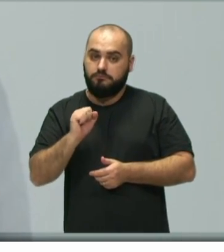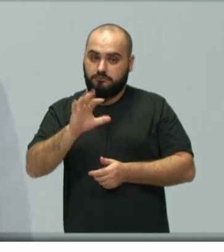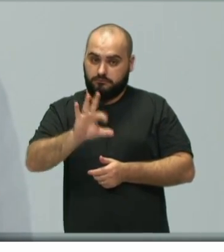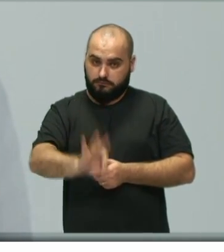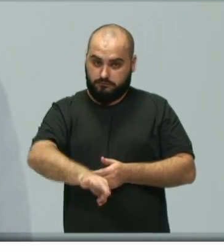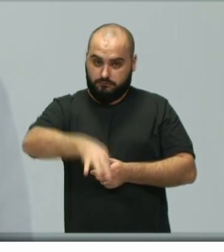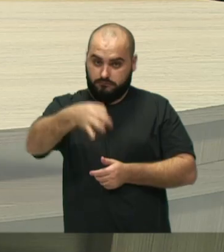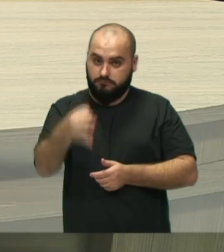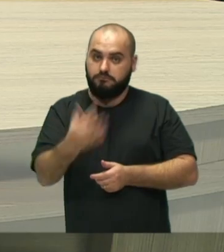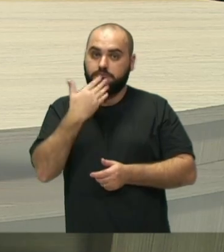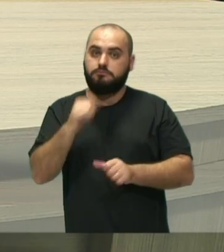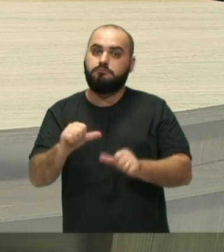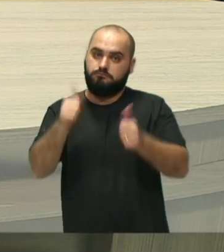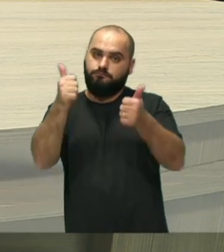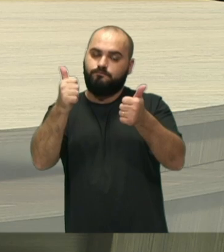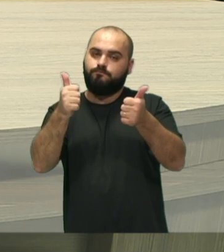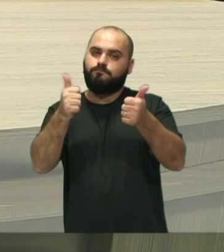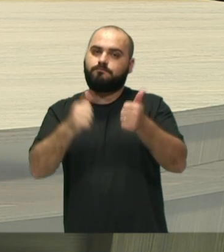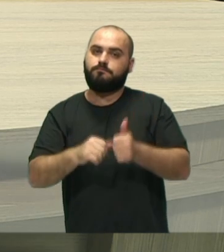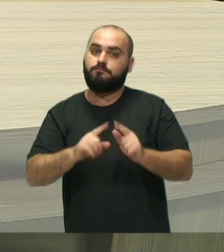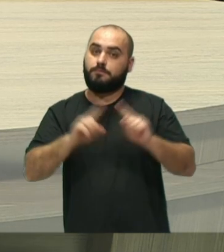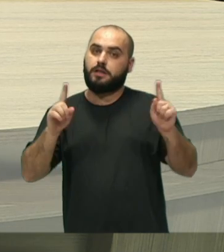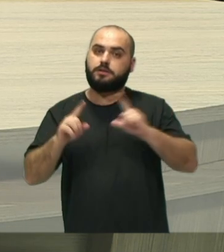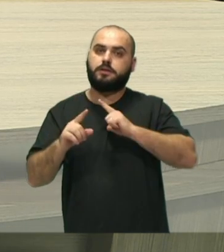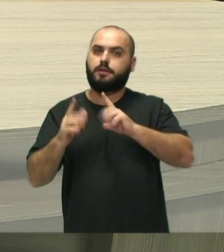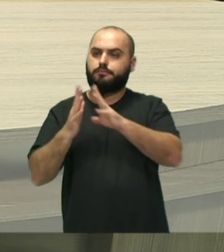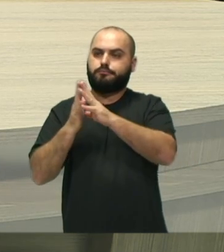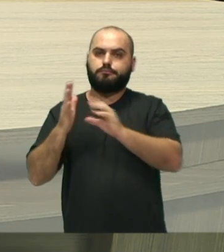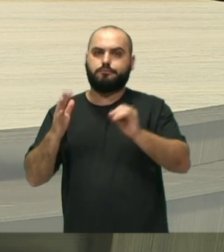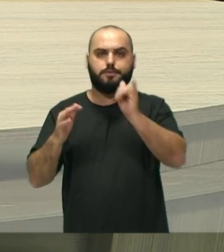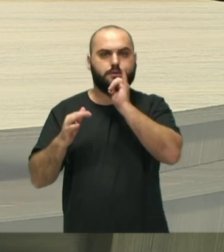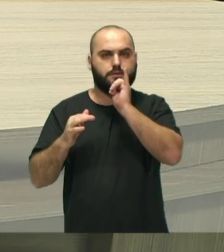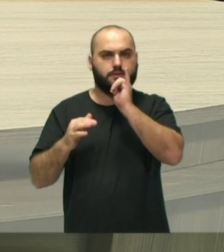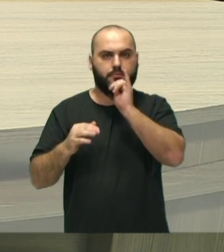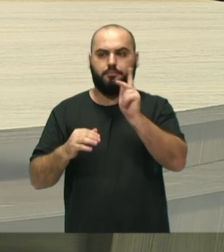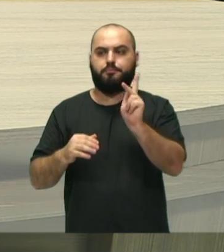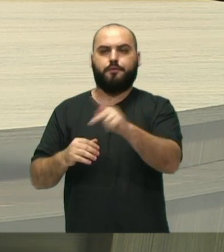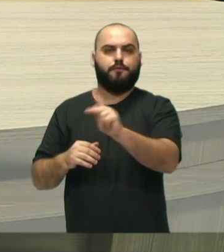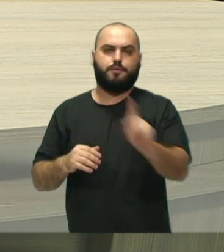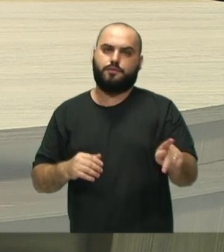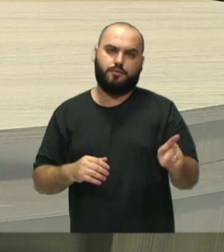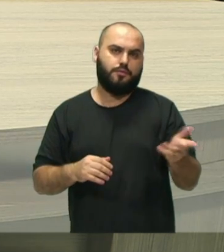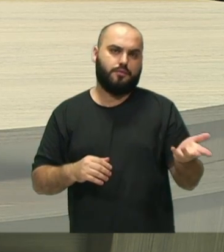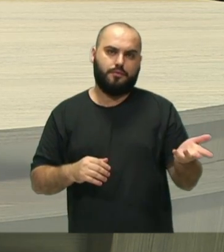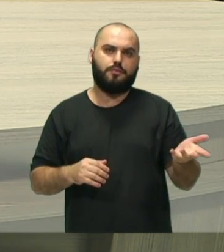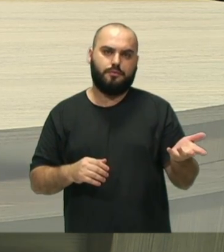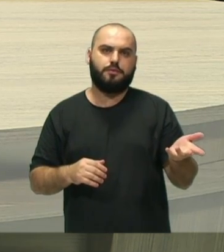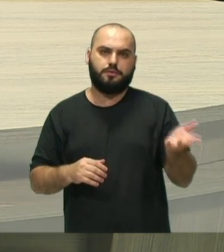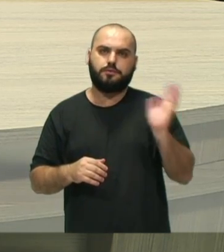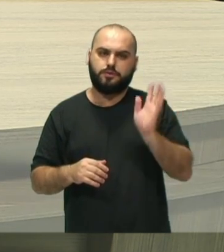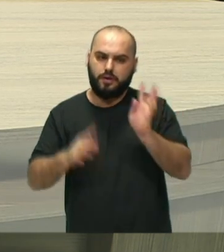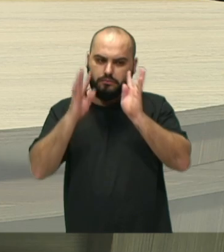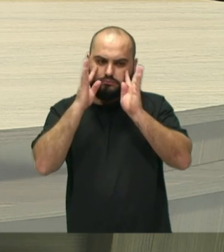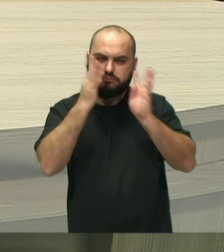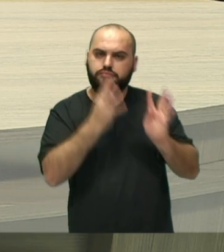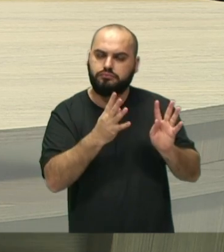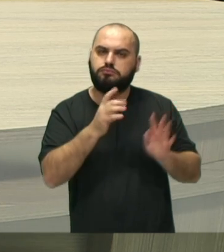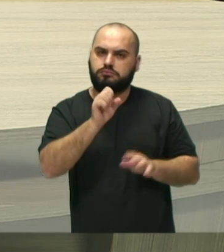qualidade melhor, né? Mas nós temos grandes exemplos de professores e professoras que estão atentos a